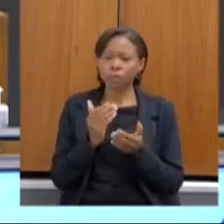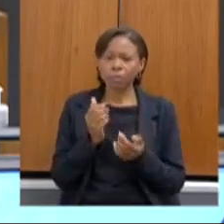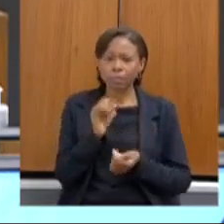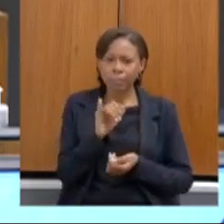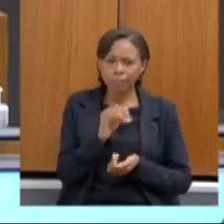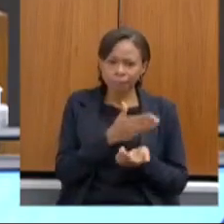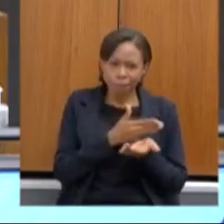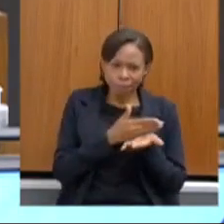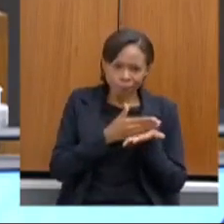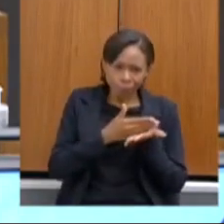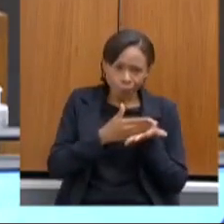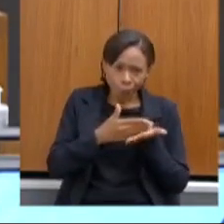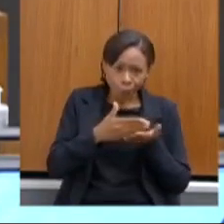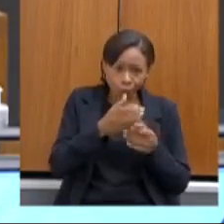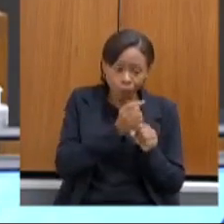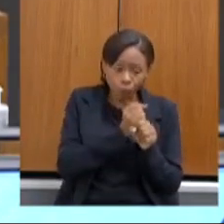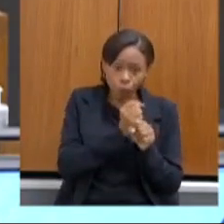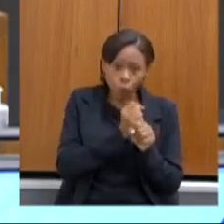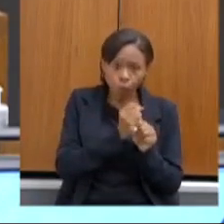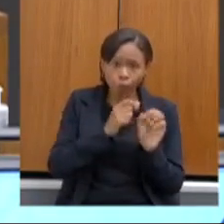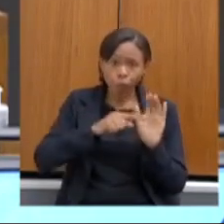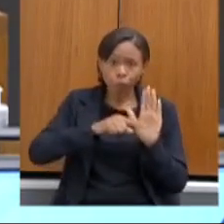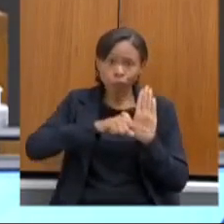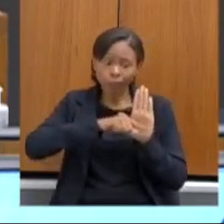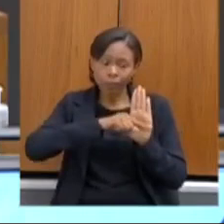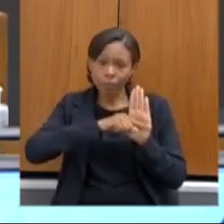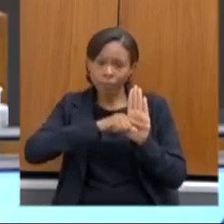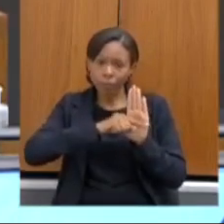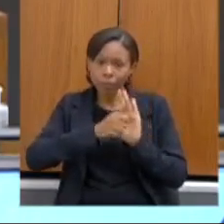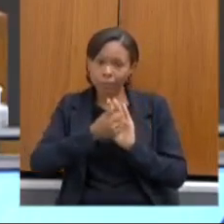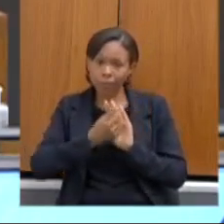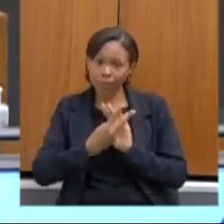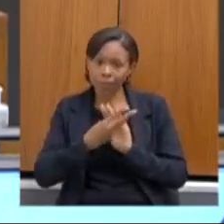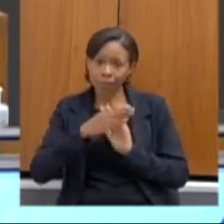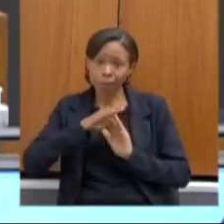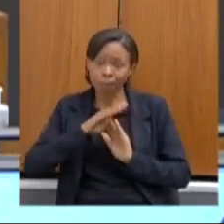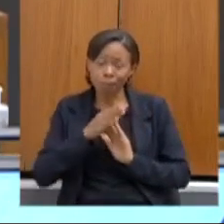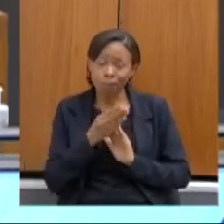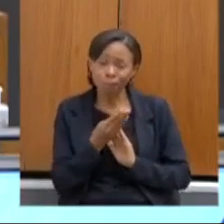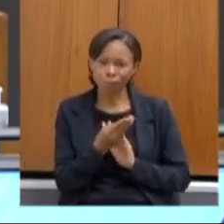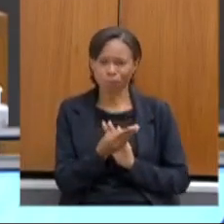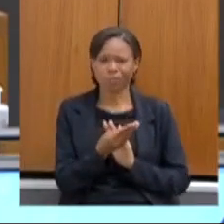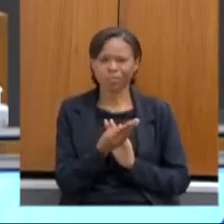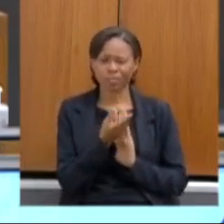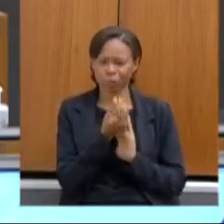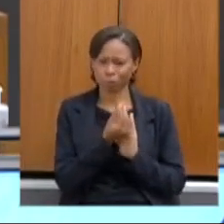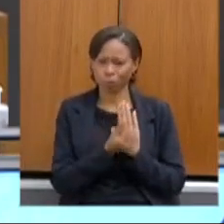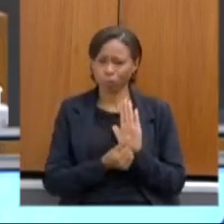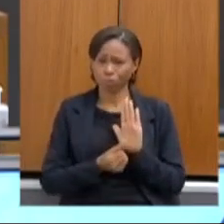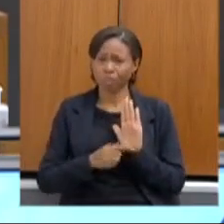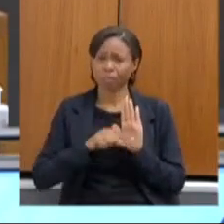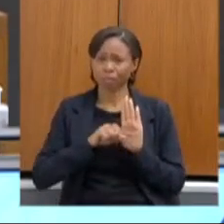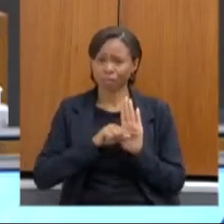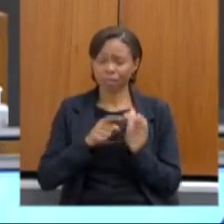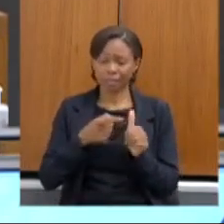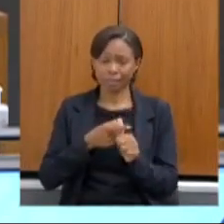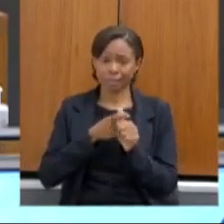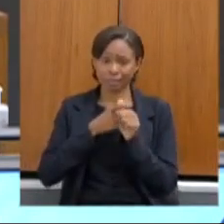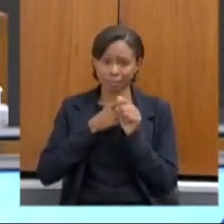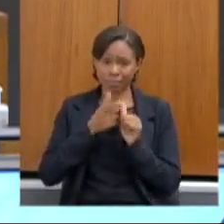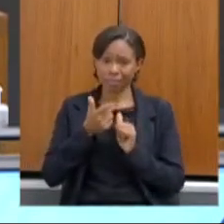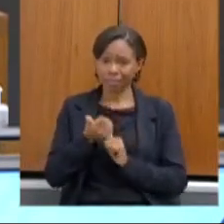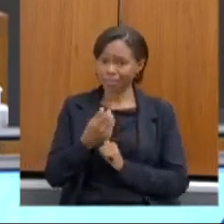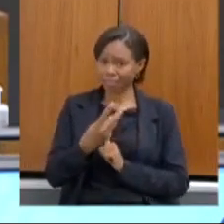ano a comvest de 13 milhões no orçamento a gente apresenta a casa que vamos de ver 13 milhões